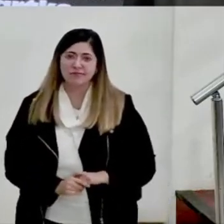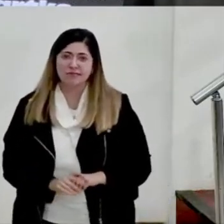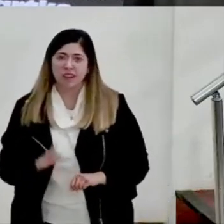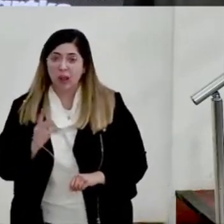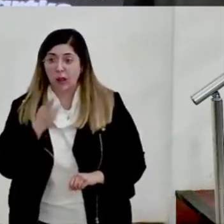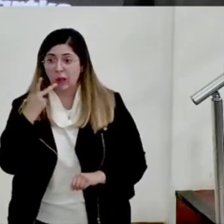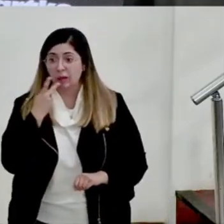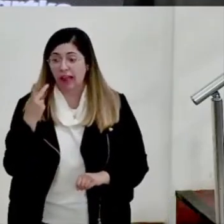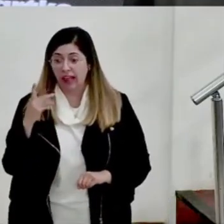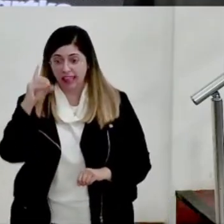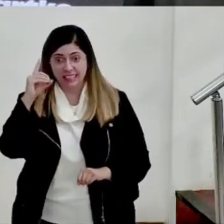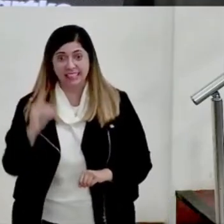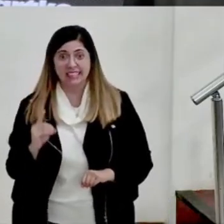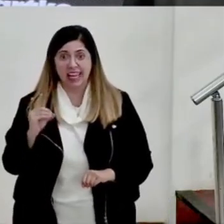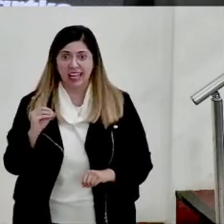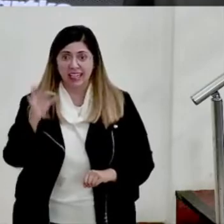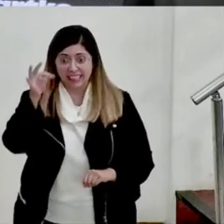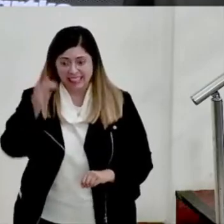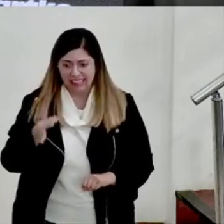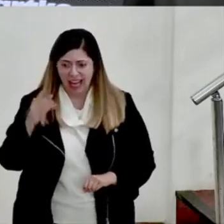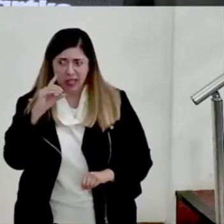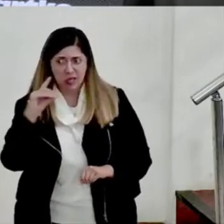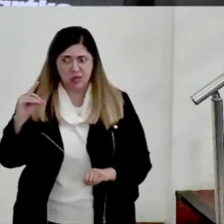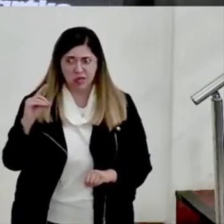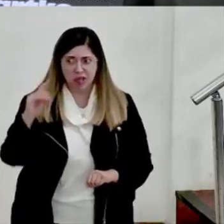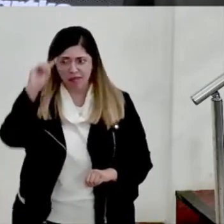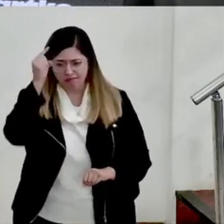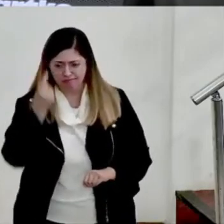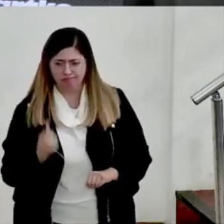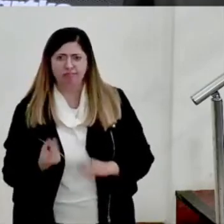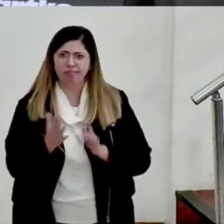de Cristo Jesus. Esse dia é